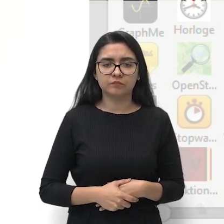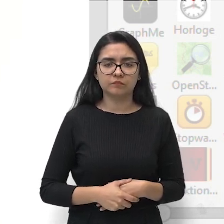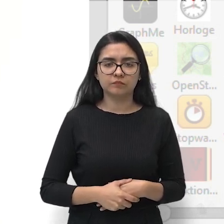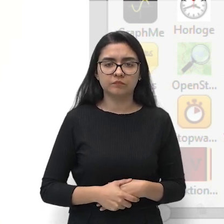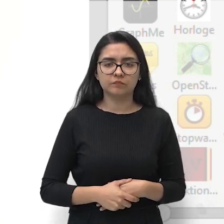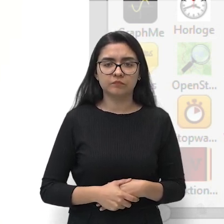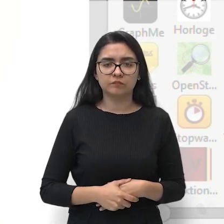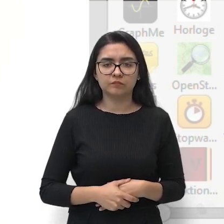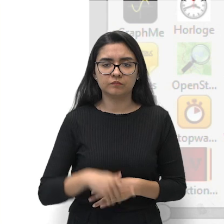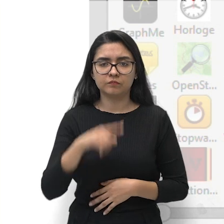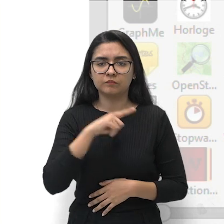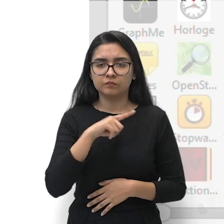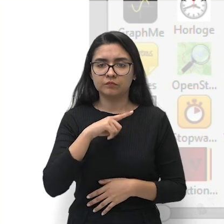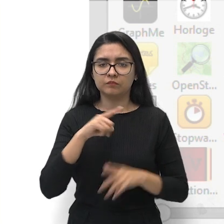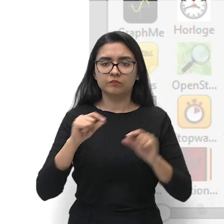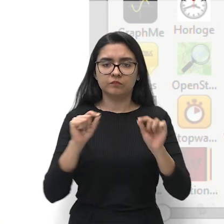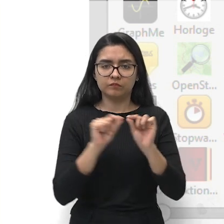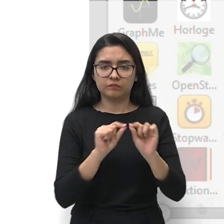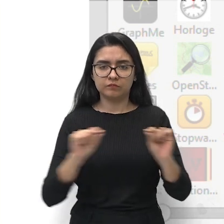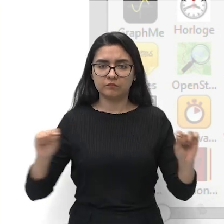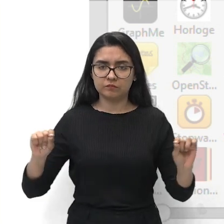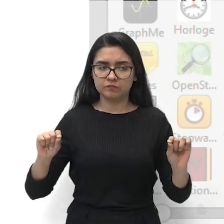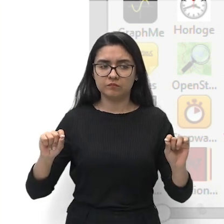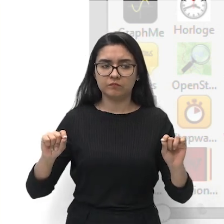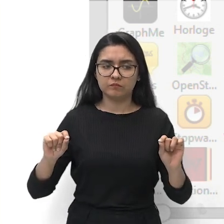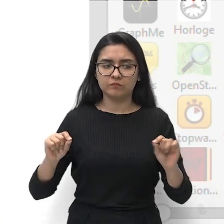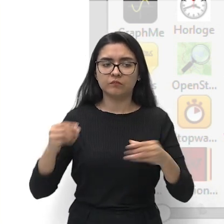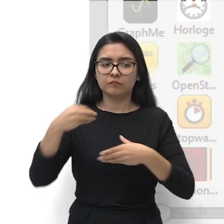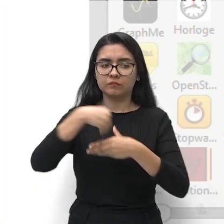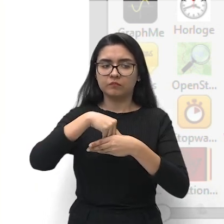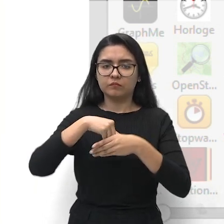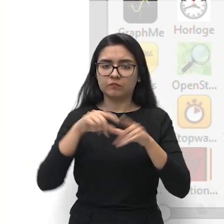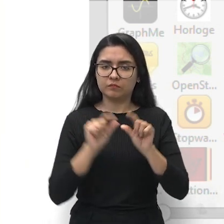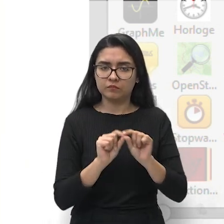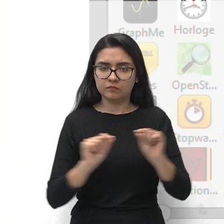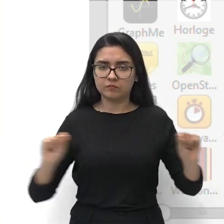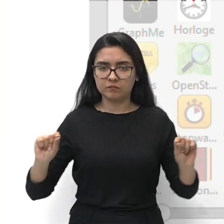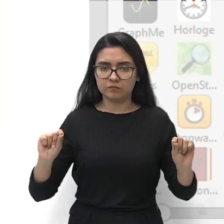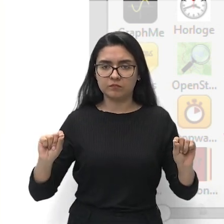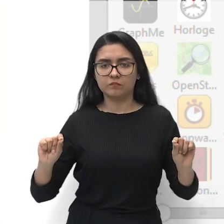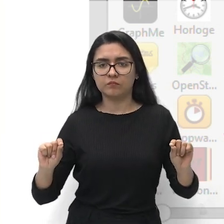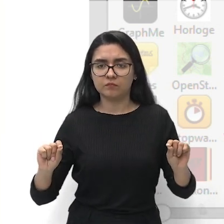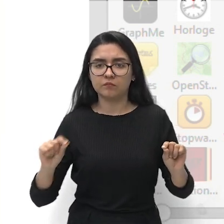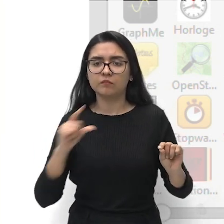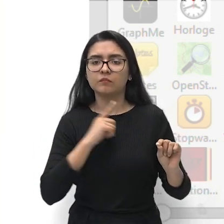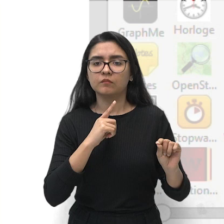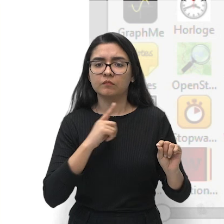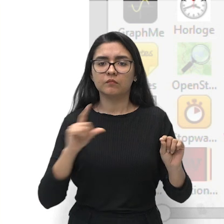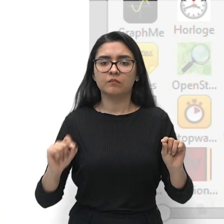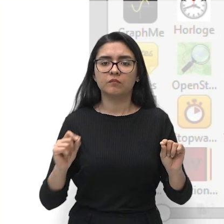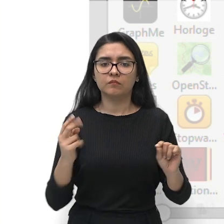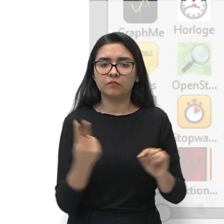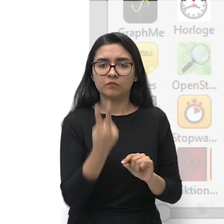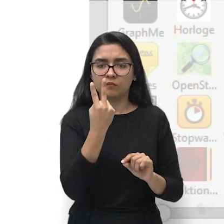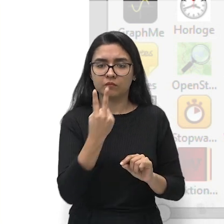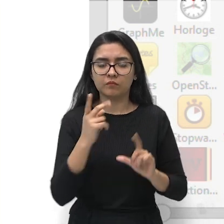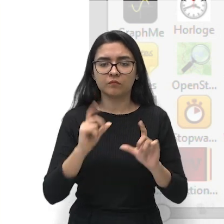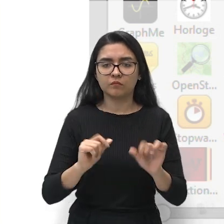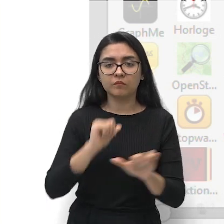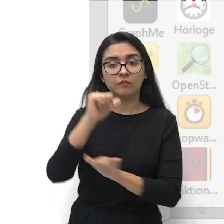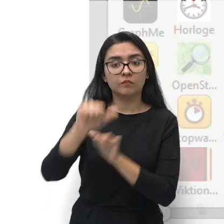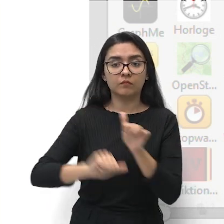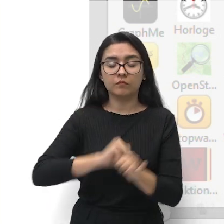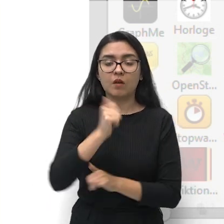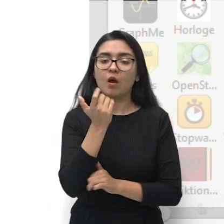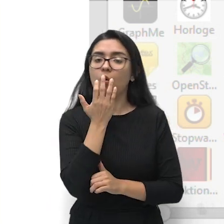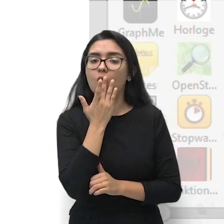essa abertura fique dentro, né, da reta. Aí o que nós vamos fazer aqui? Vamos obter aqui dois traçados. Eu vou mudar aqui a cor